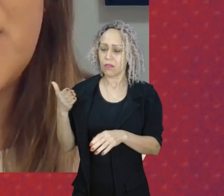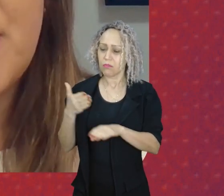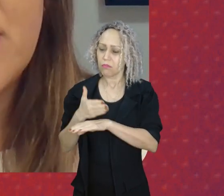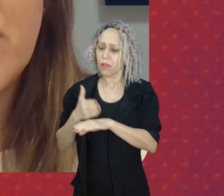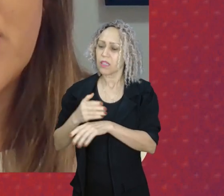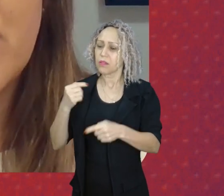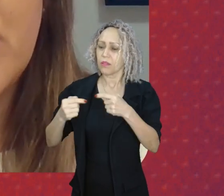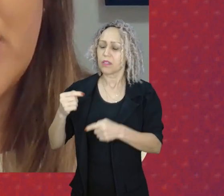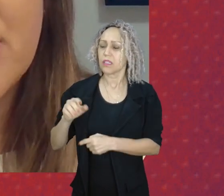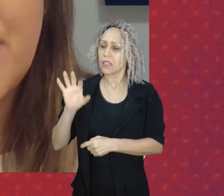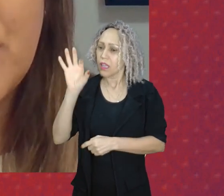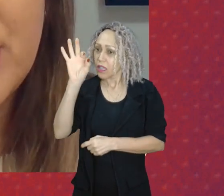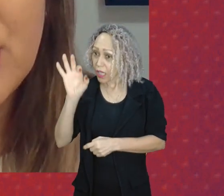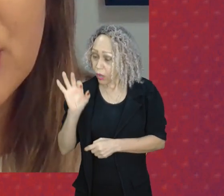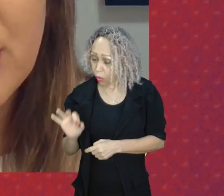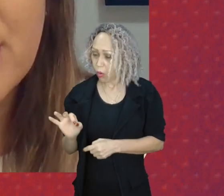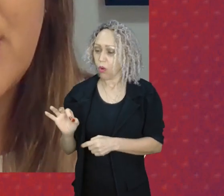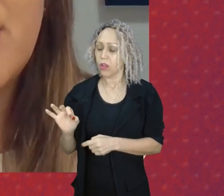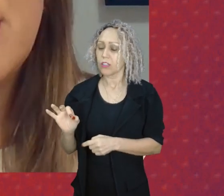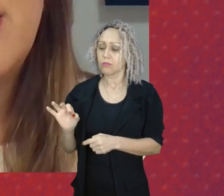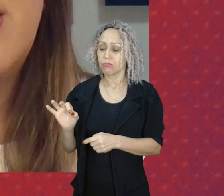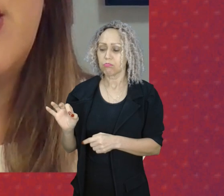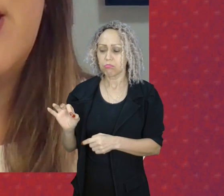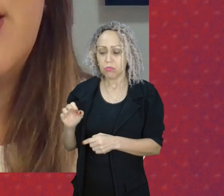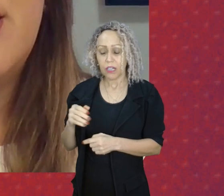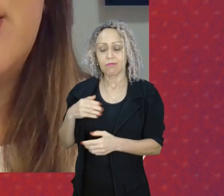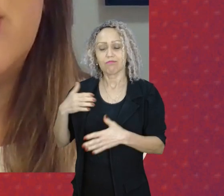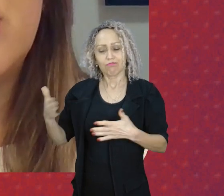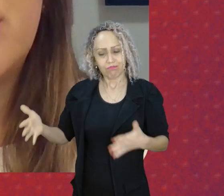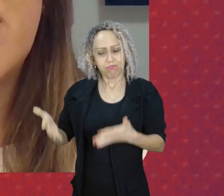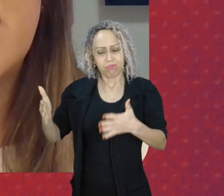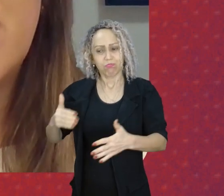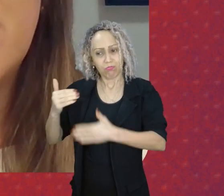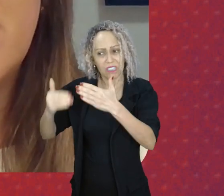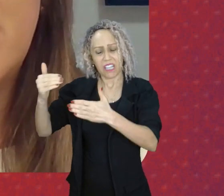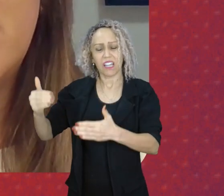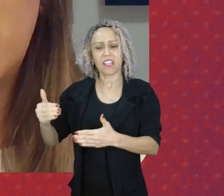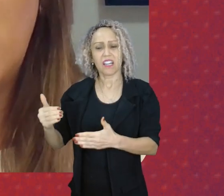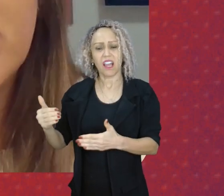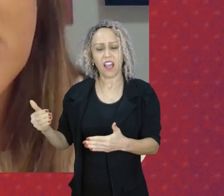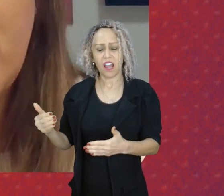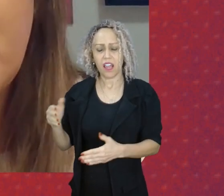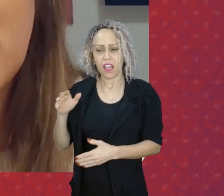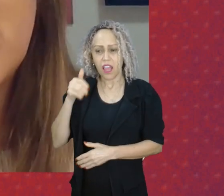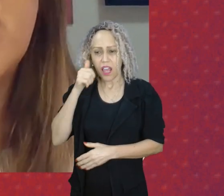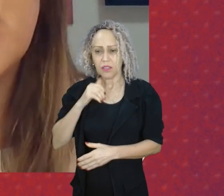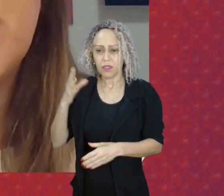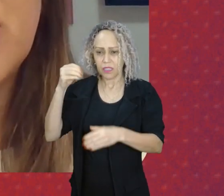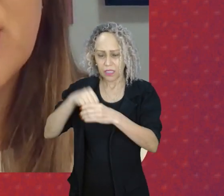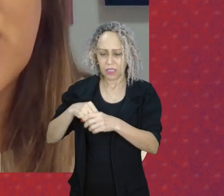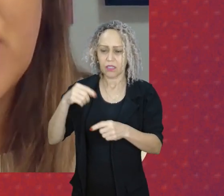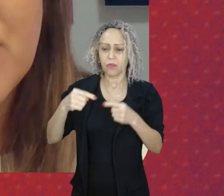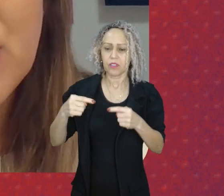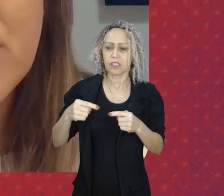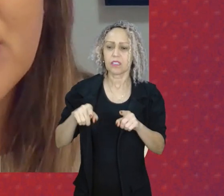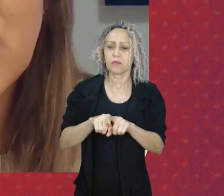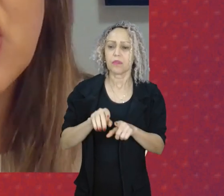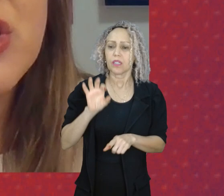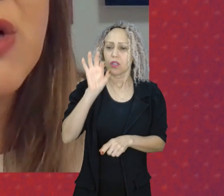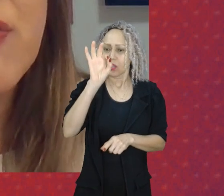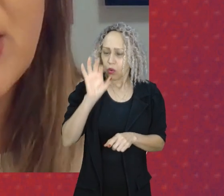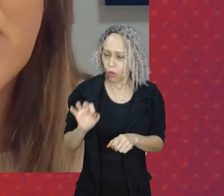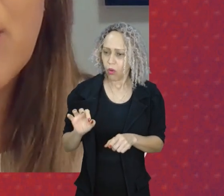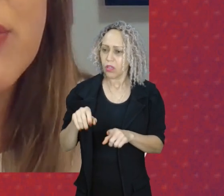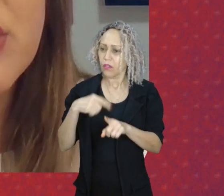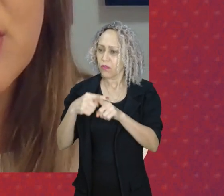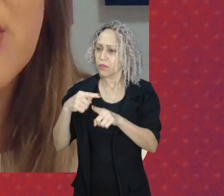acelerar a participação dessas mulheres na política, né, e de trazer ali cotas afirmativas, políticas afirmativas, a